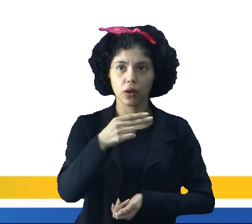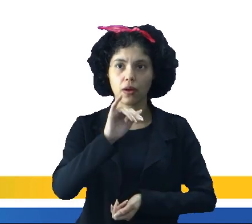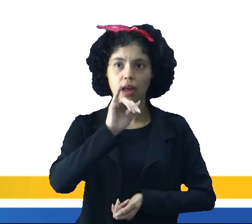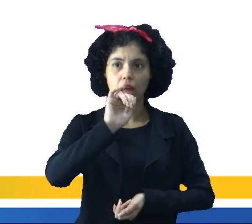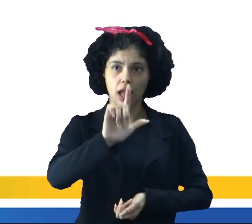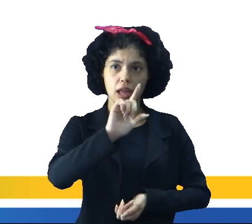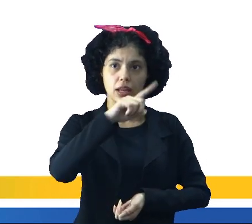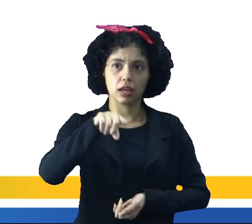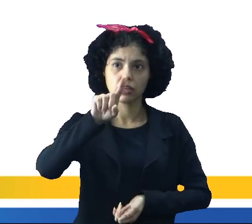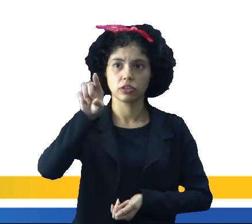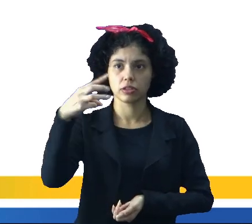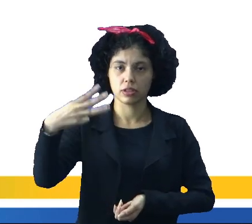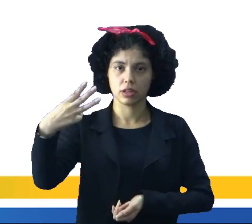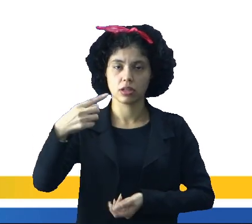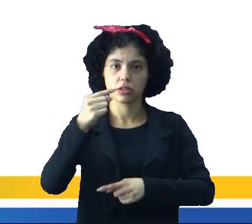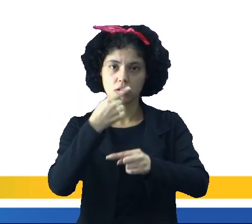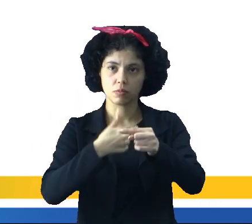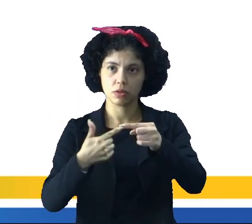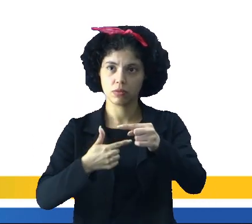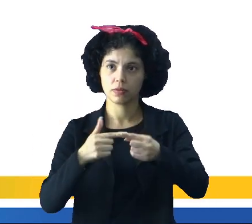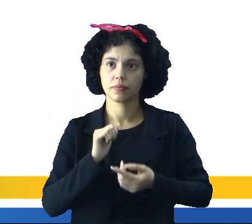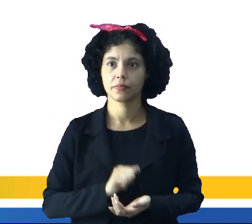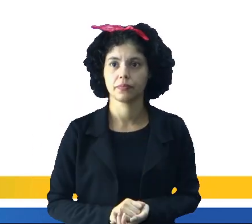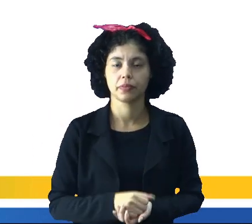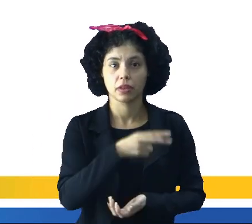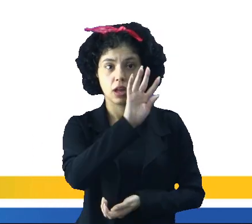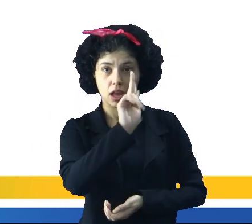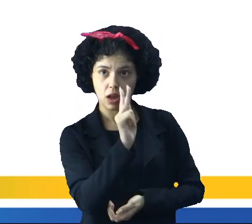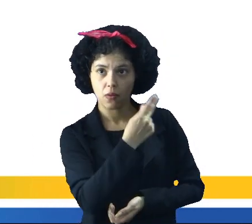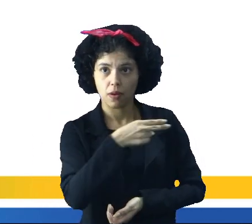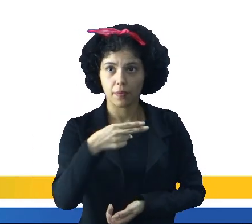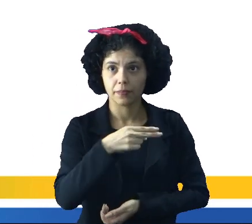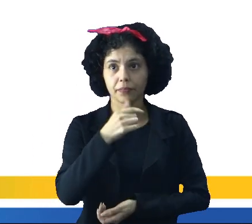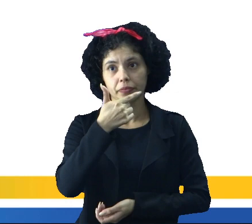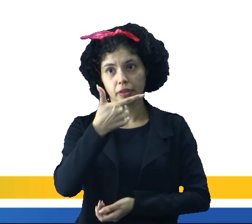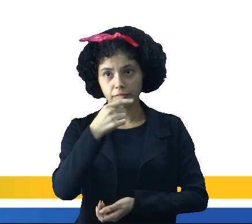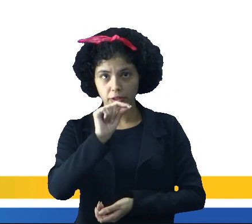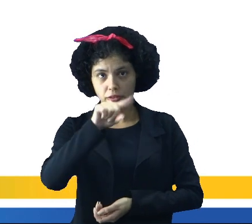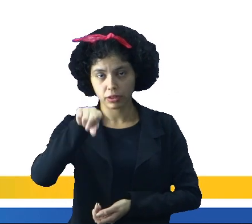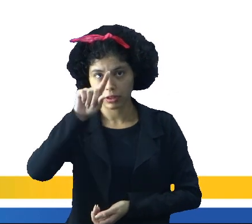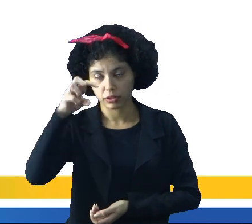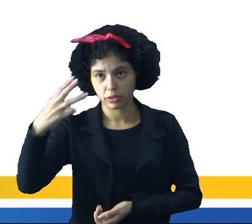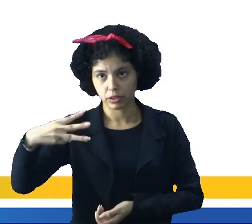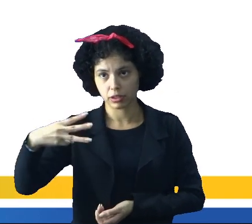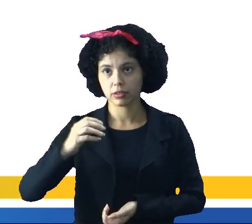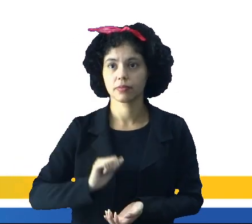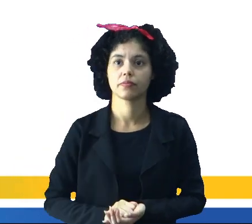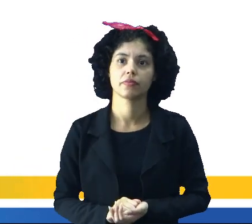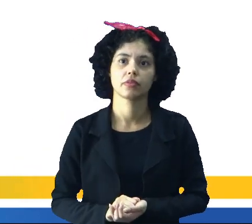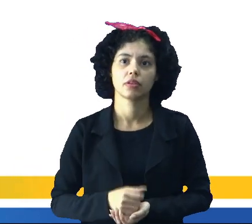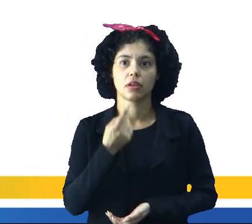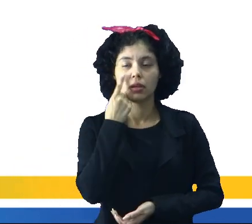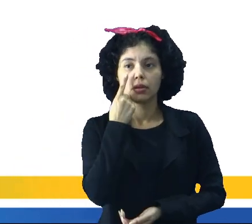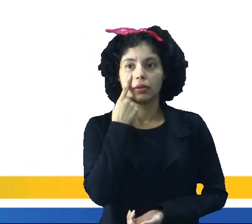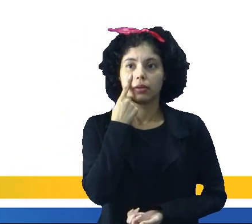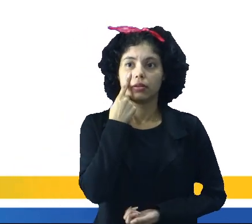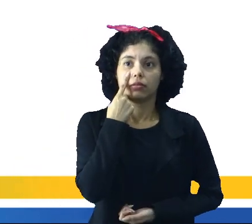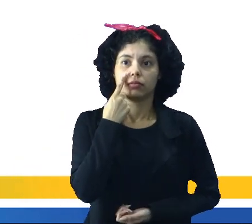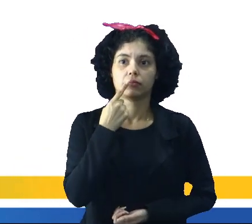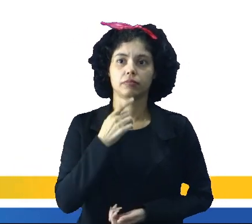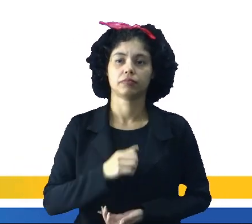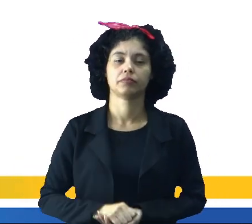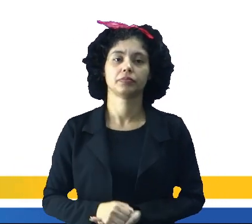tá? L raiz de 3 sobre 2. H é igual a quanto? A 20, porque observa que ele está